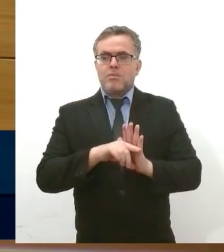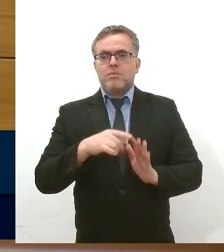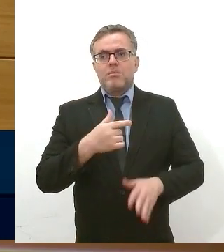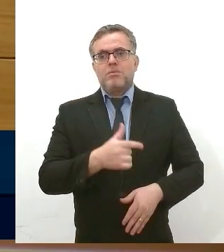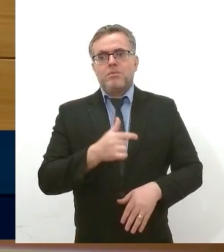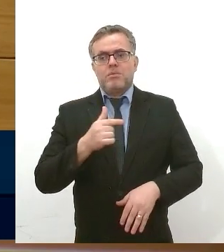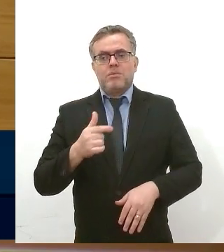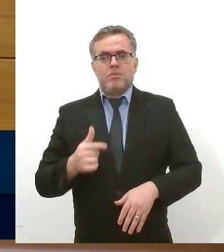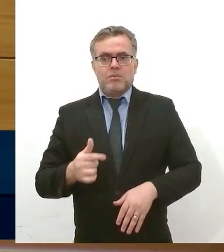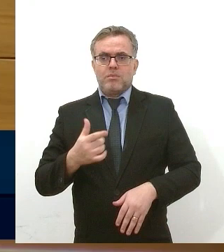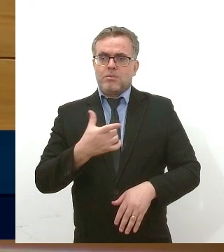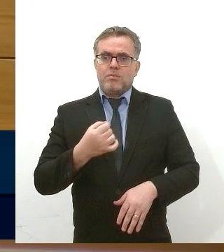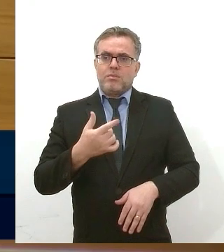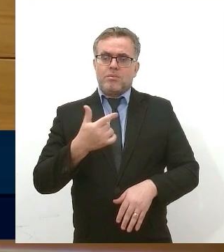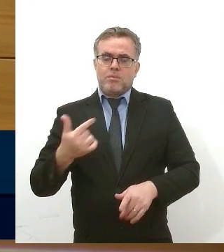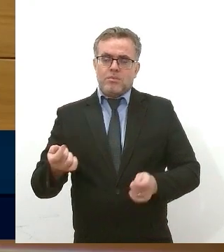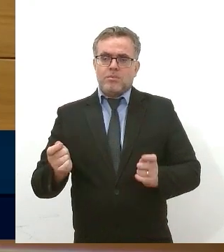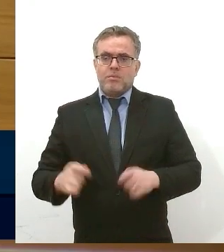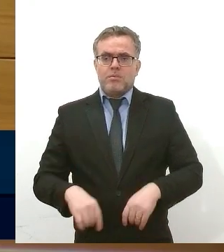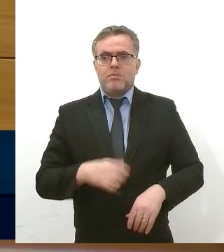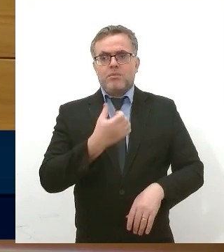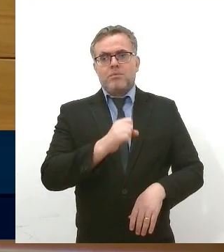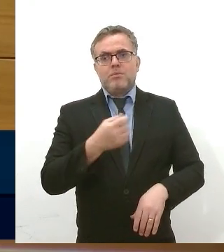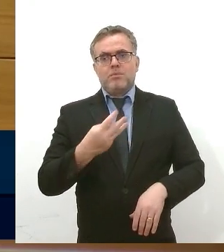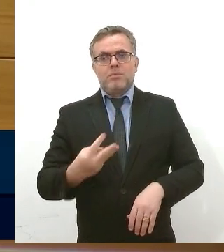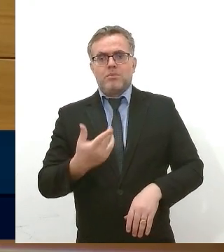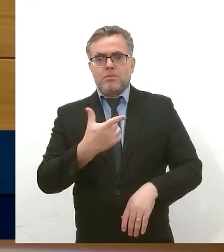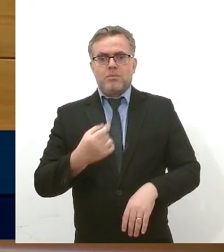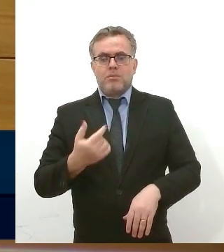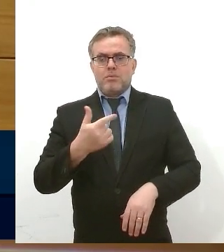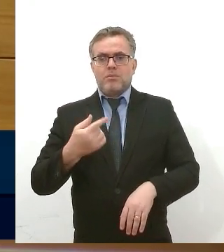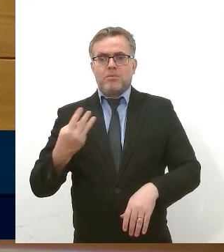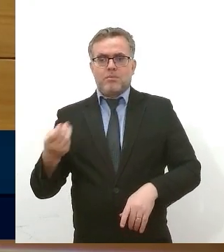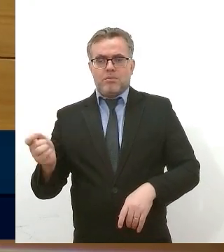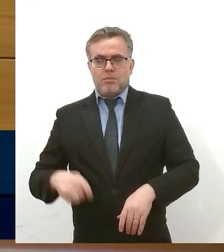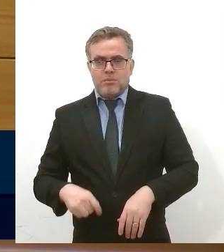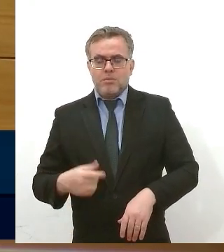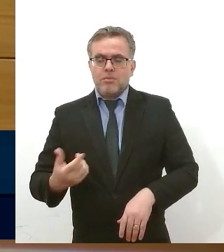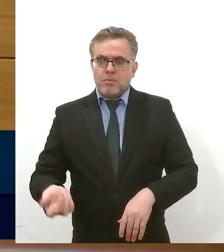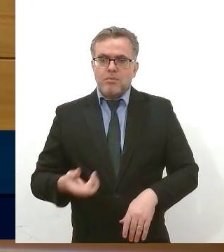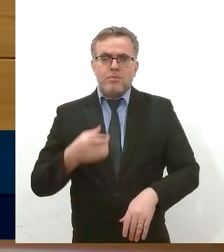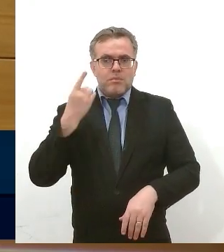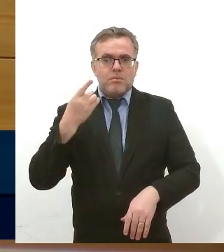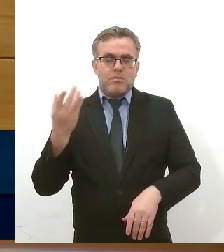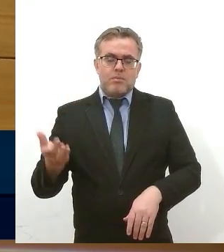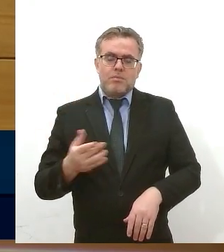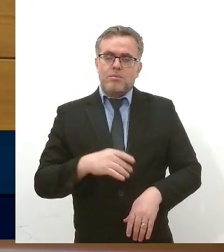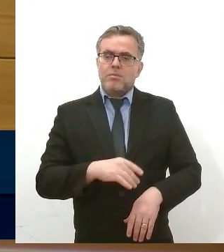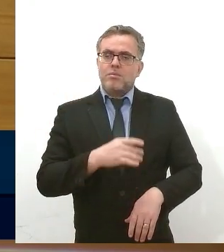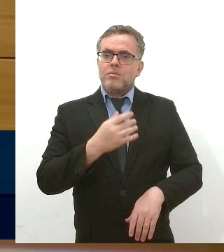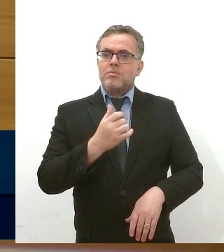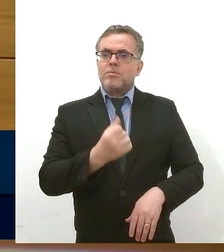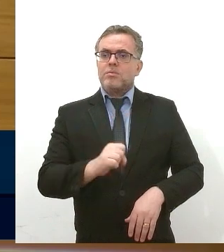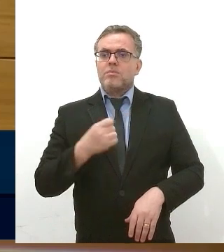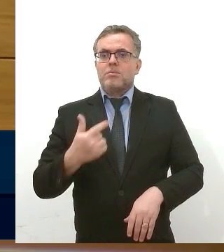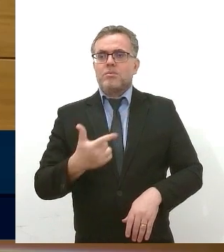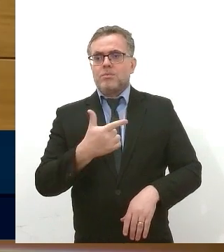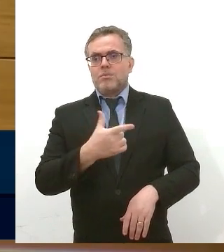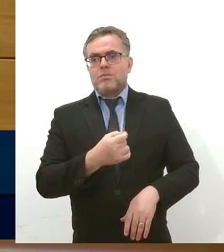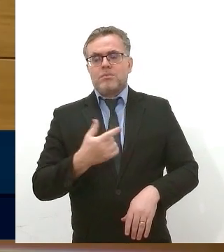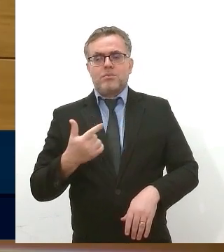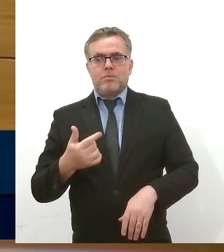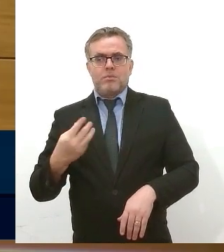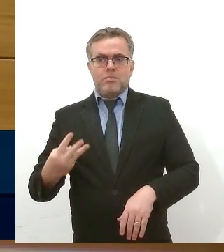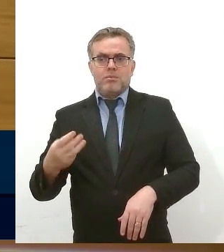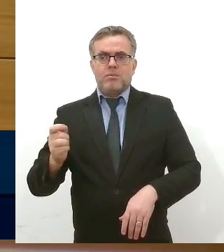de lei número 83/2023, Carminha Paiva. Projeto de lei número 82/2023, Cacá Santos.